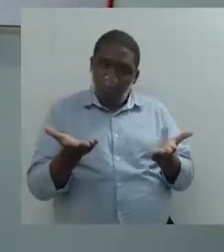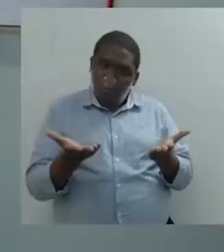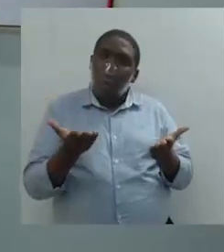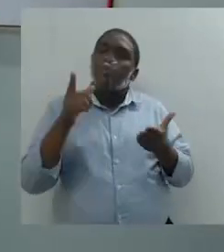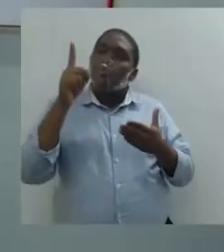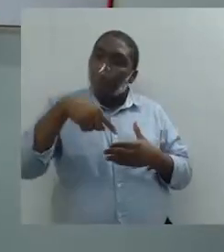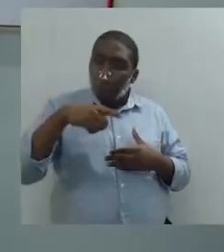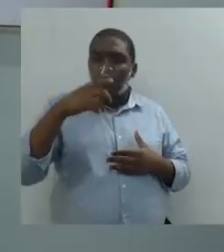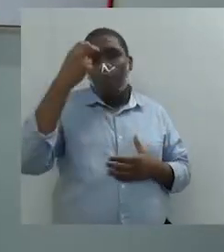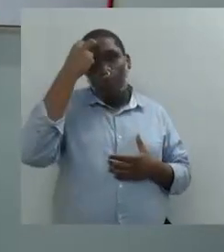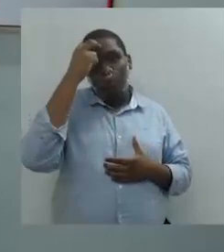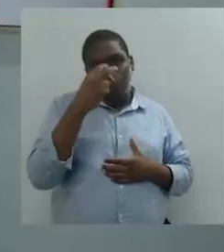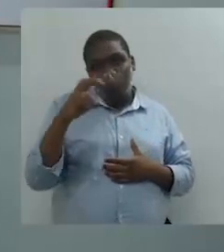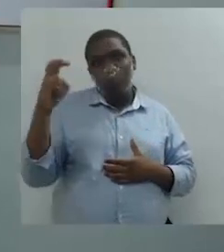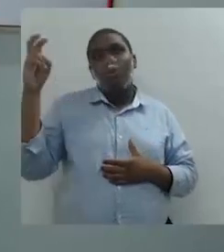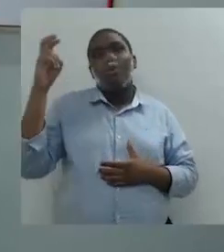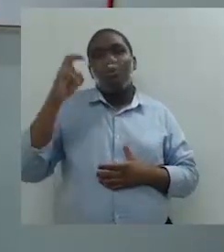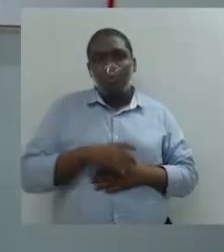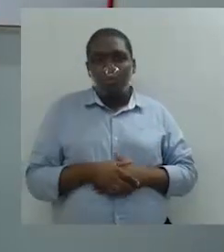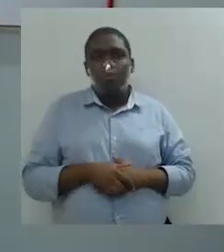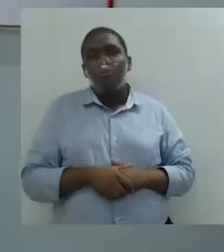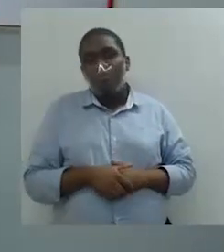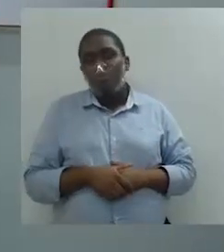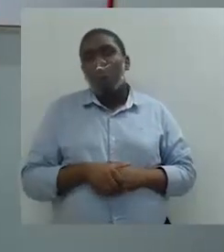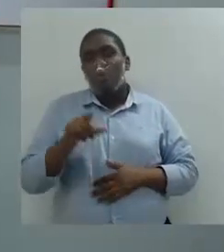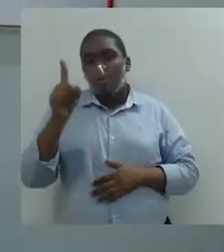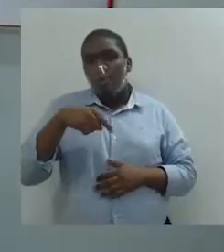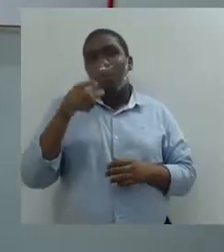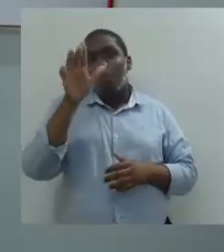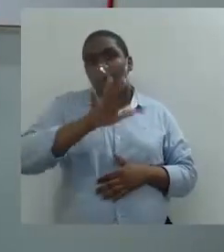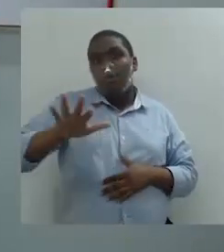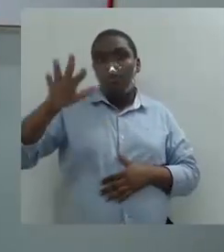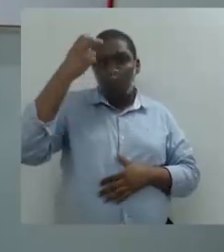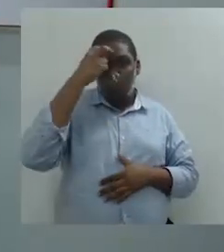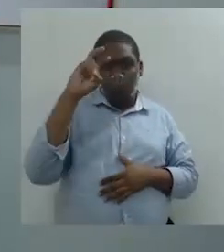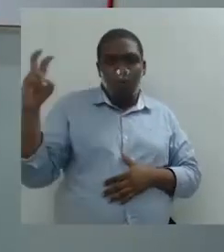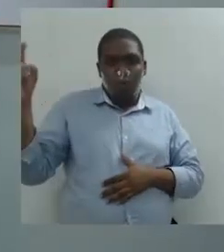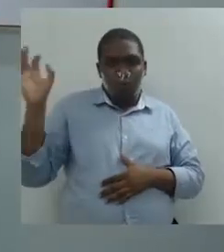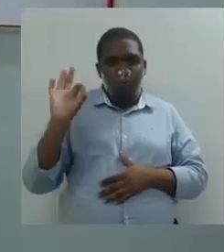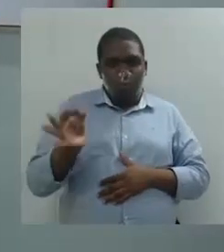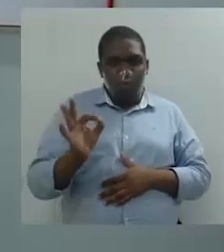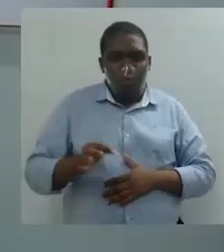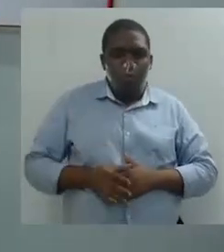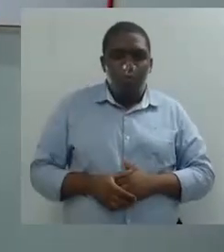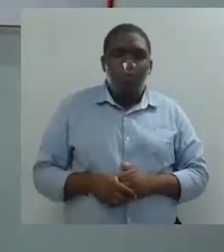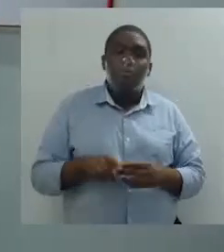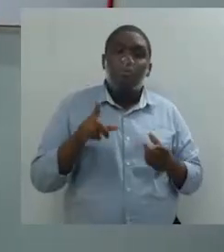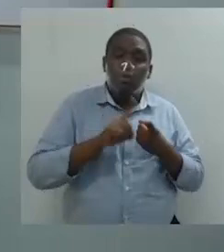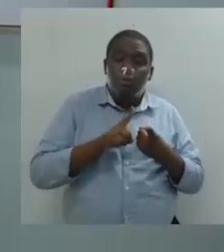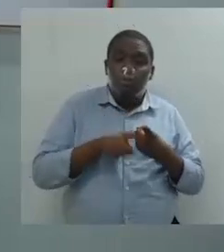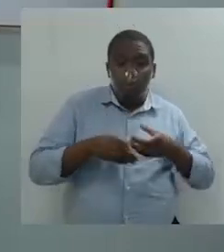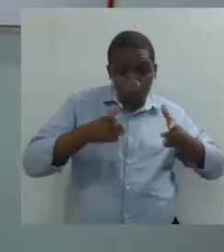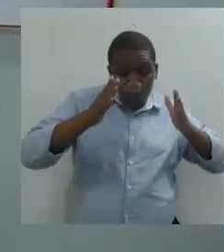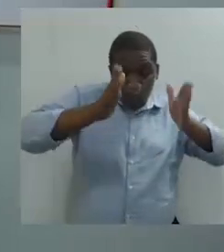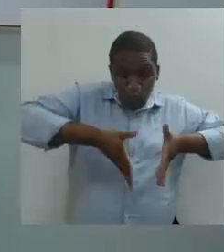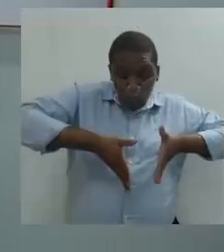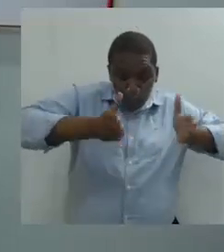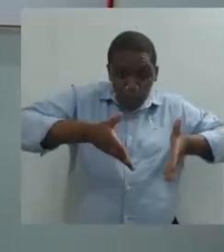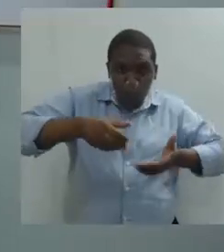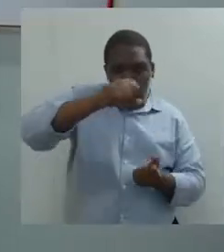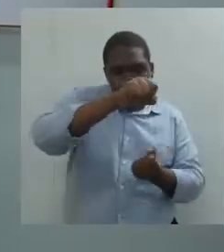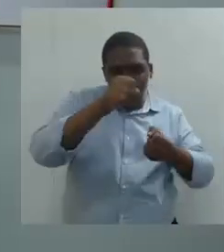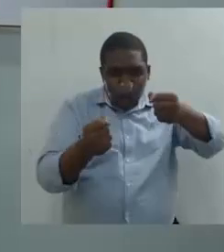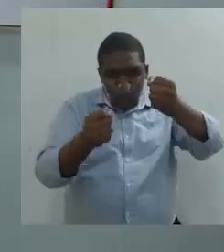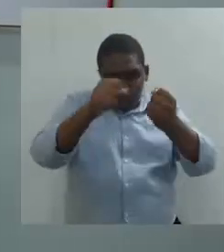um elemento social, cultural, da paisagem cultural. As rodovias, as nossas